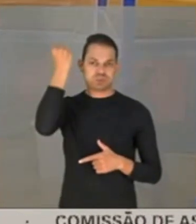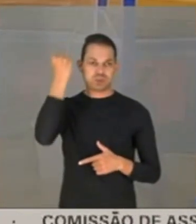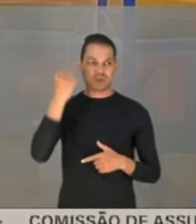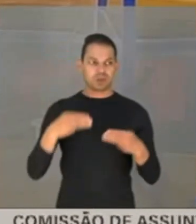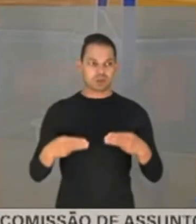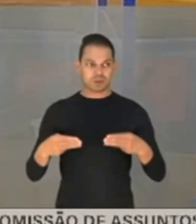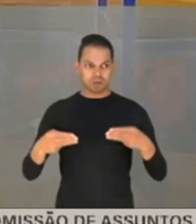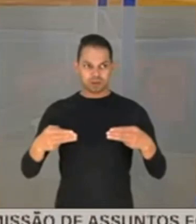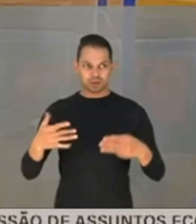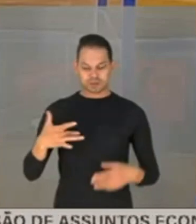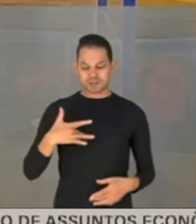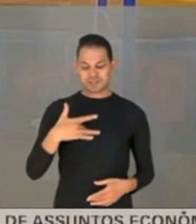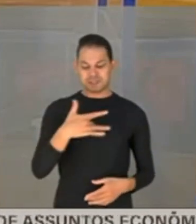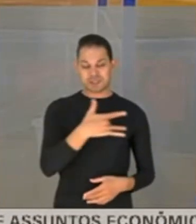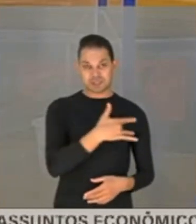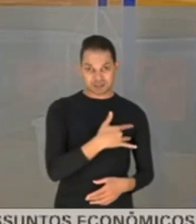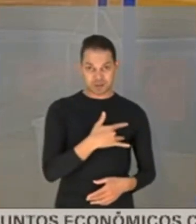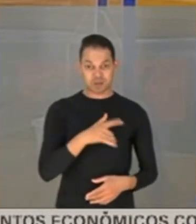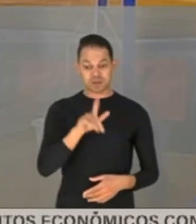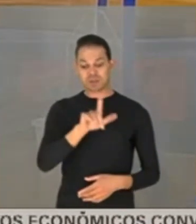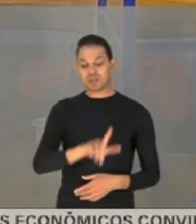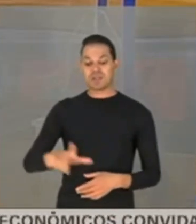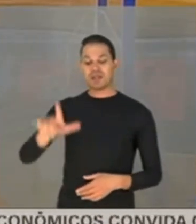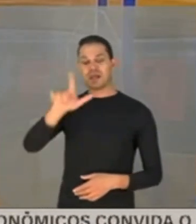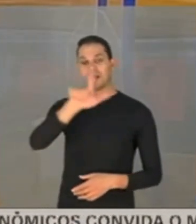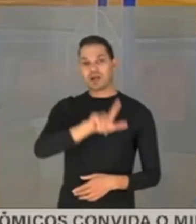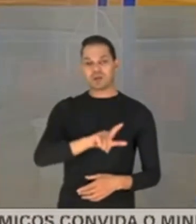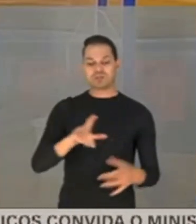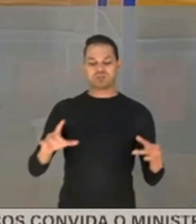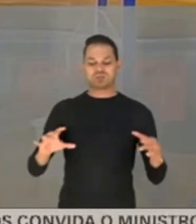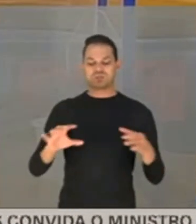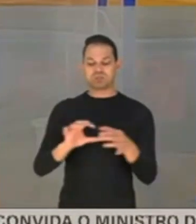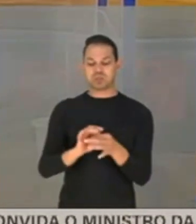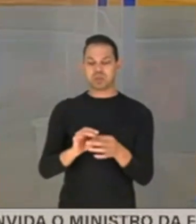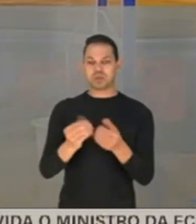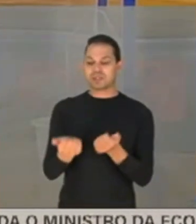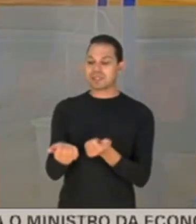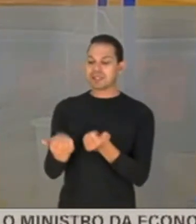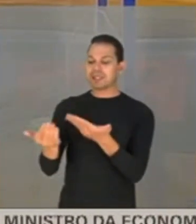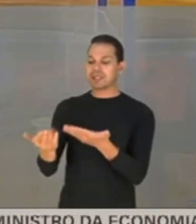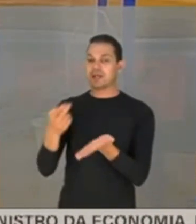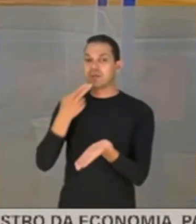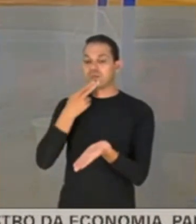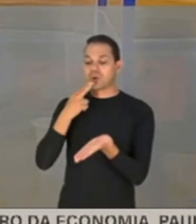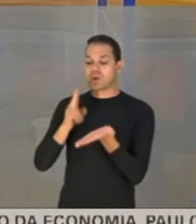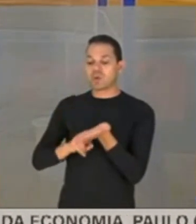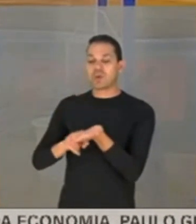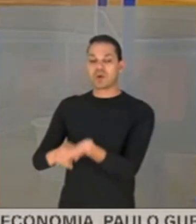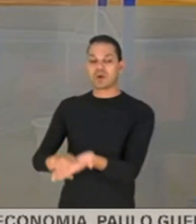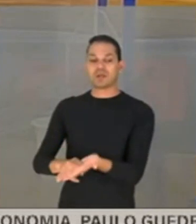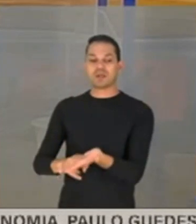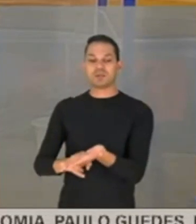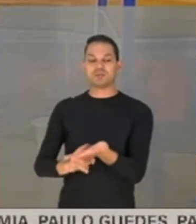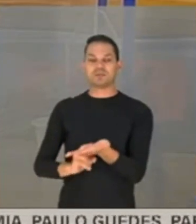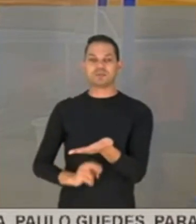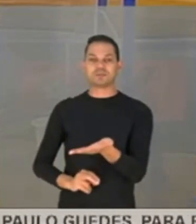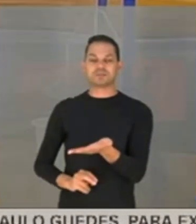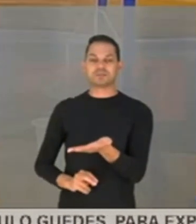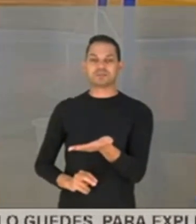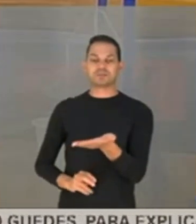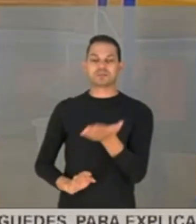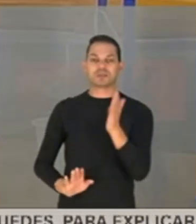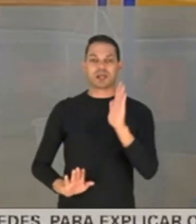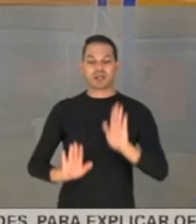da Saúde passou o serviço de logística integrada para os Correios, por dispensa